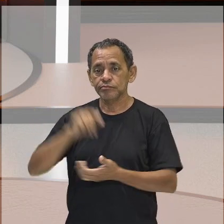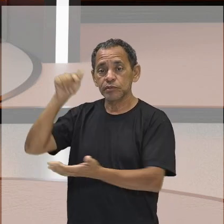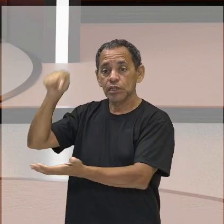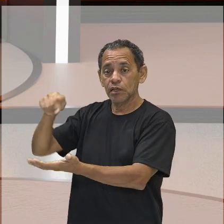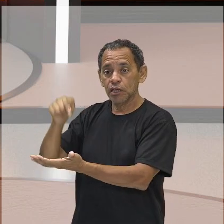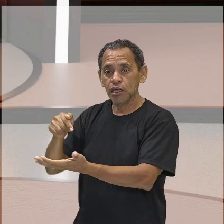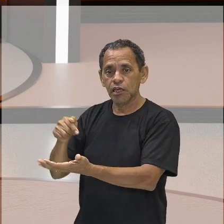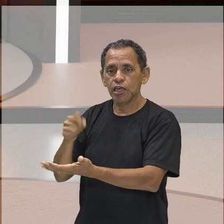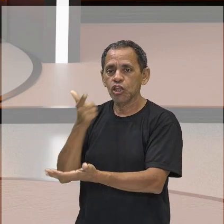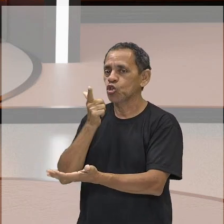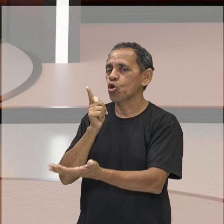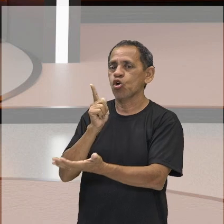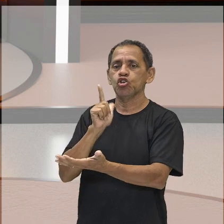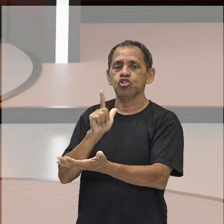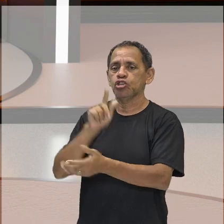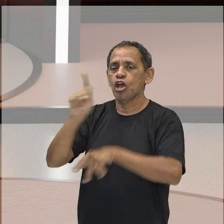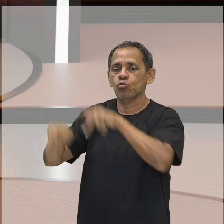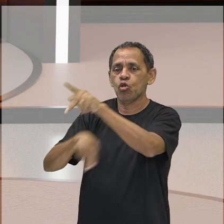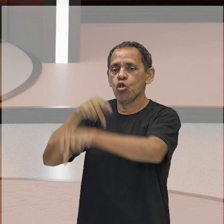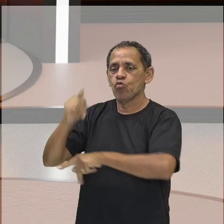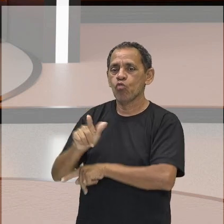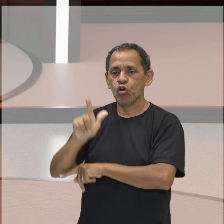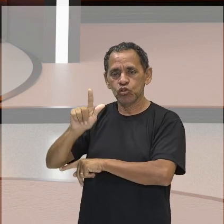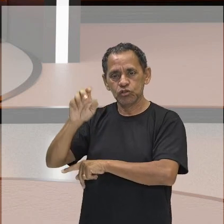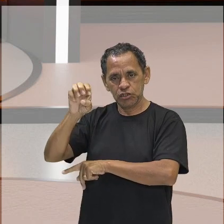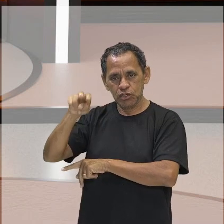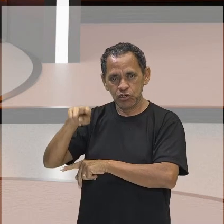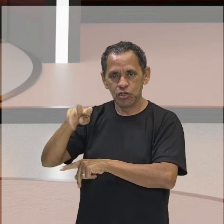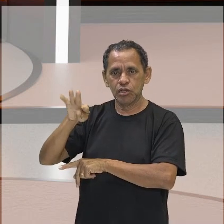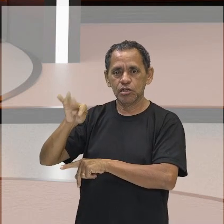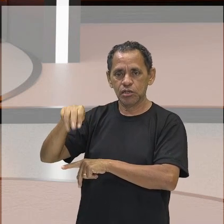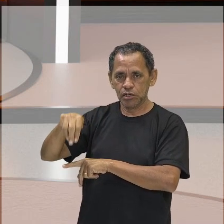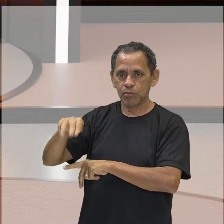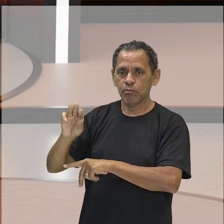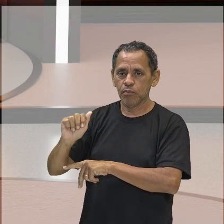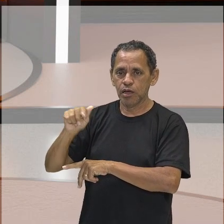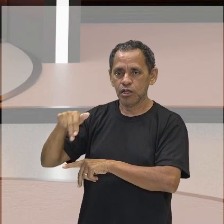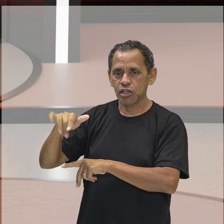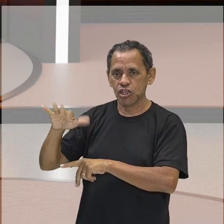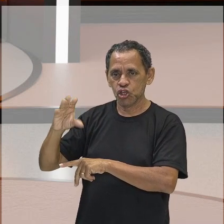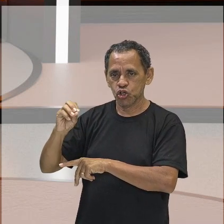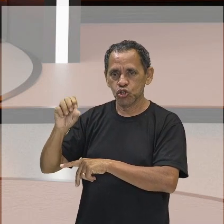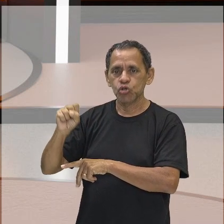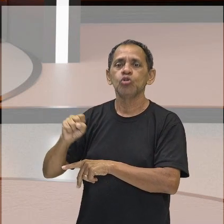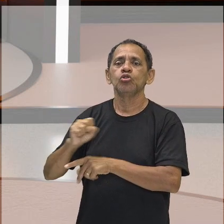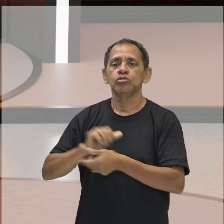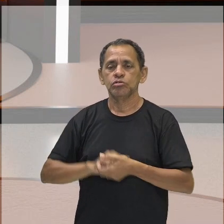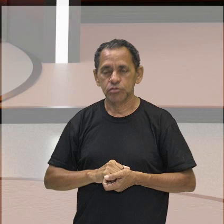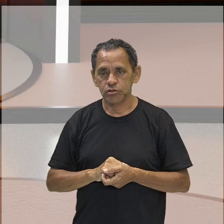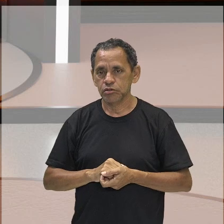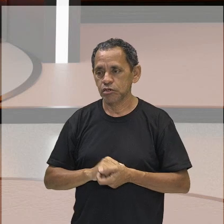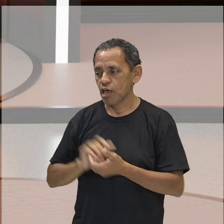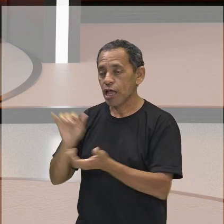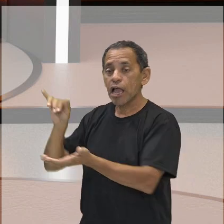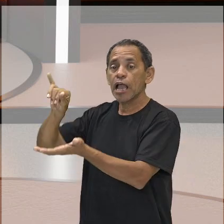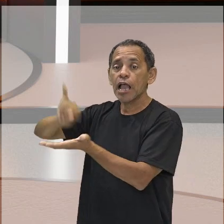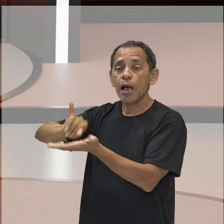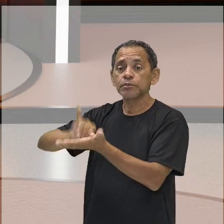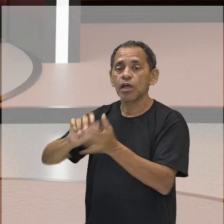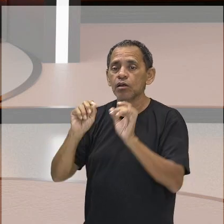foi conquistado pelos povos germânicos, pelos povos bárbaros, tá? Então, olha só, sua capital aí, ela